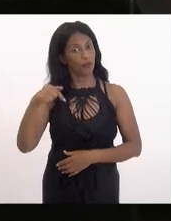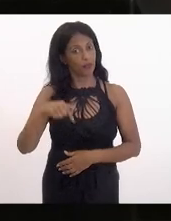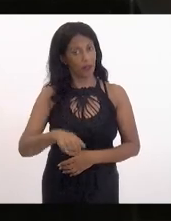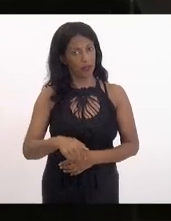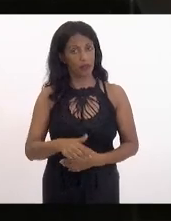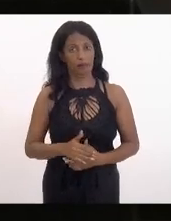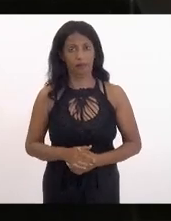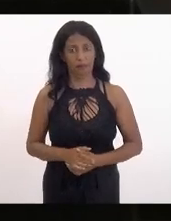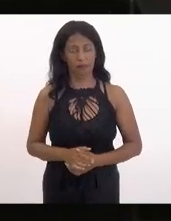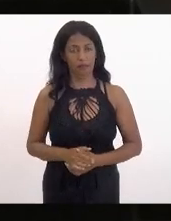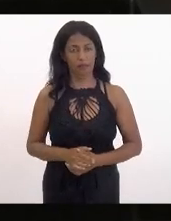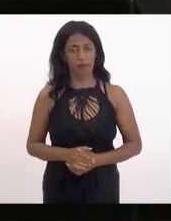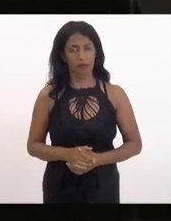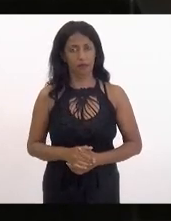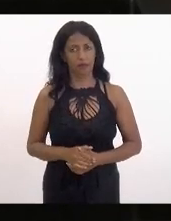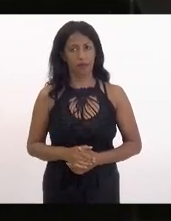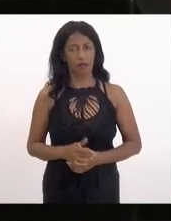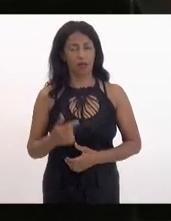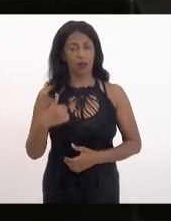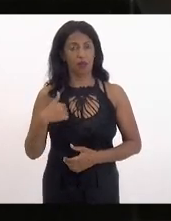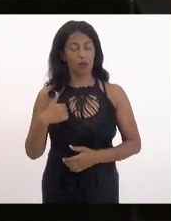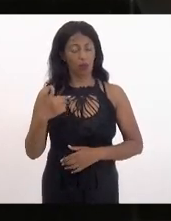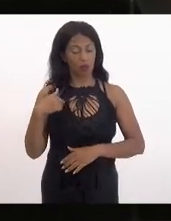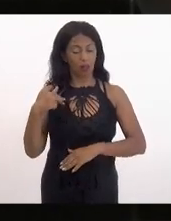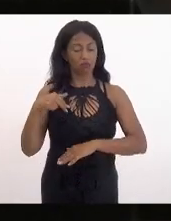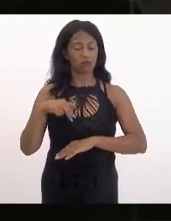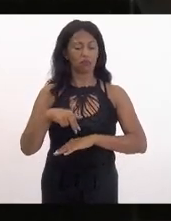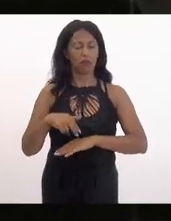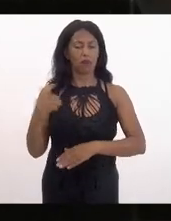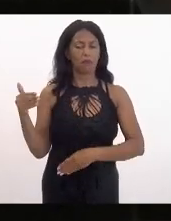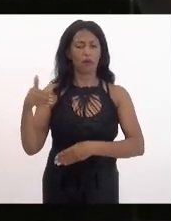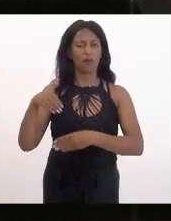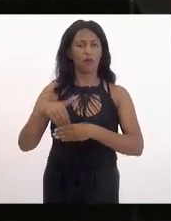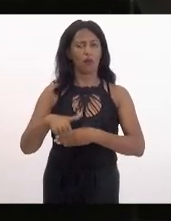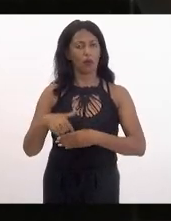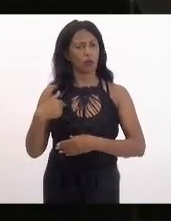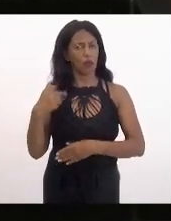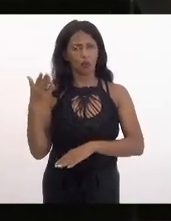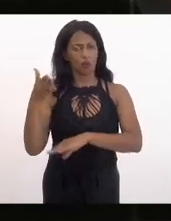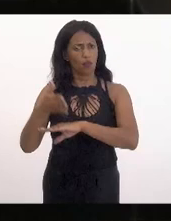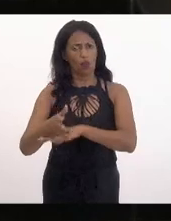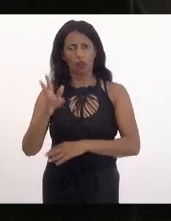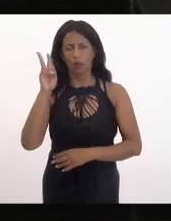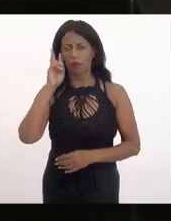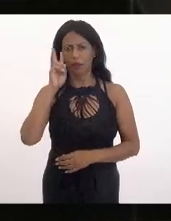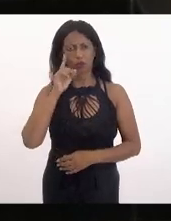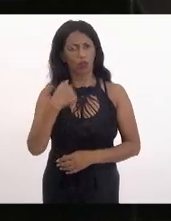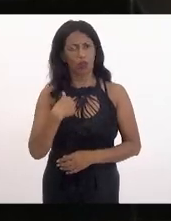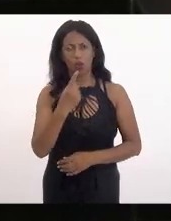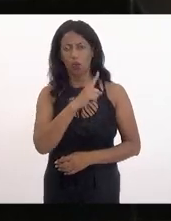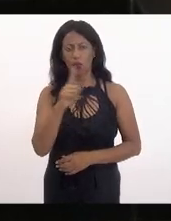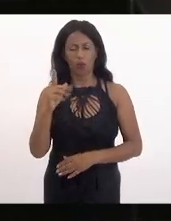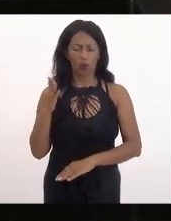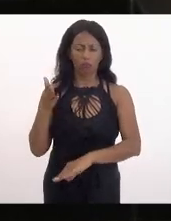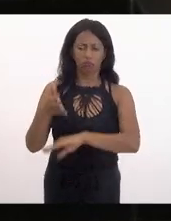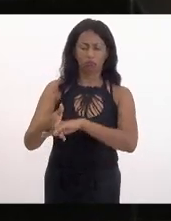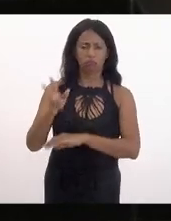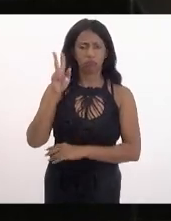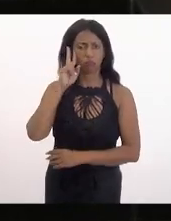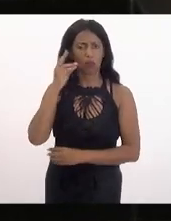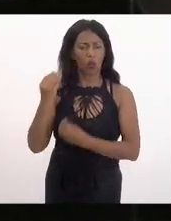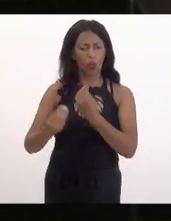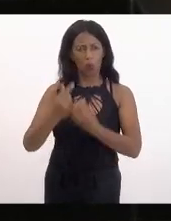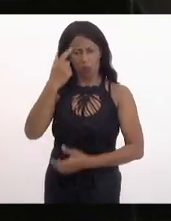aqui colocar o que eu a minha mão porque não vou entrar para história não entrega impressiona